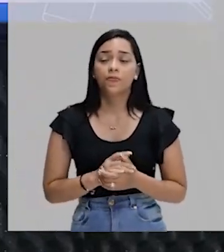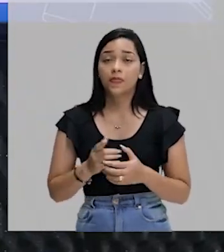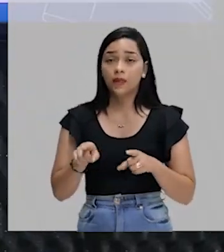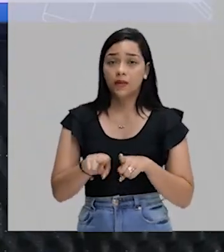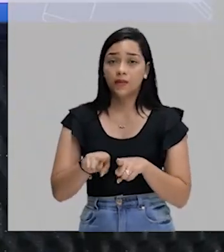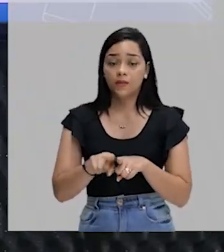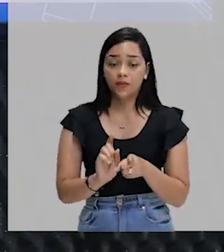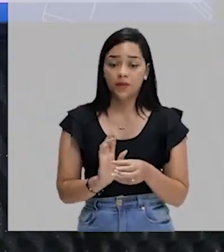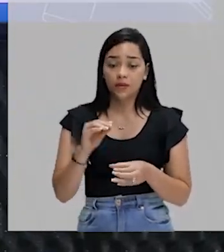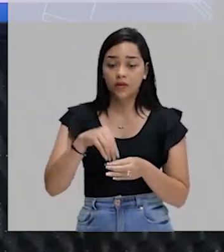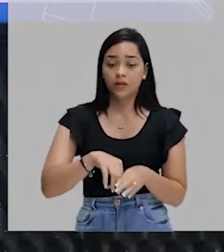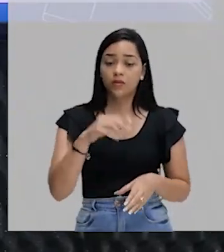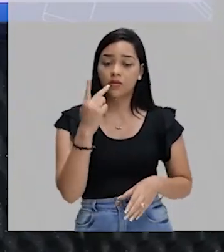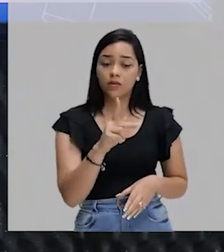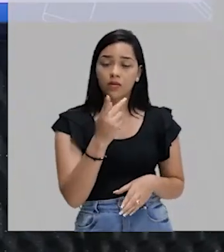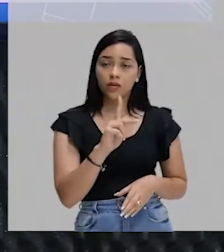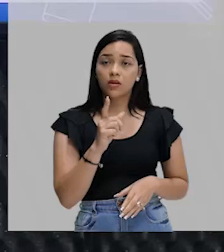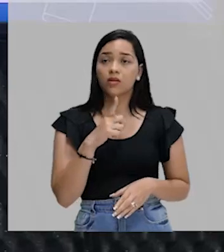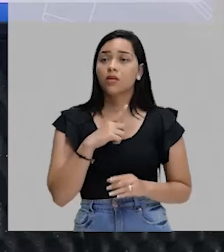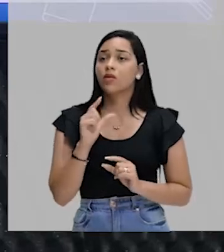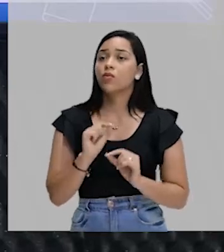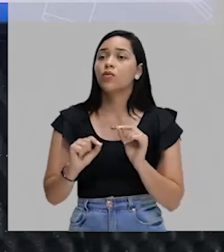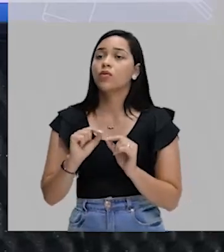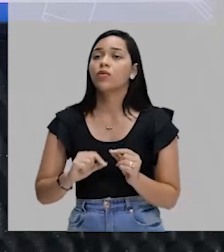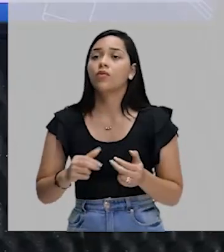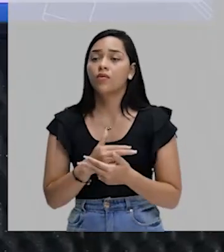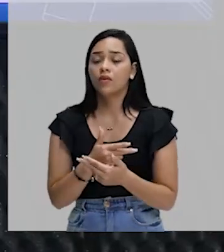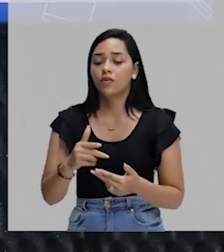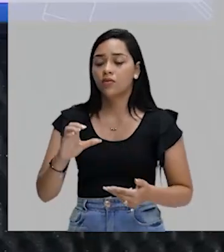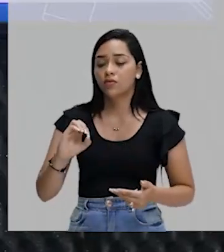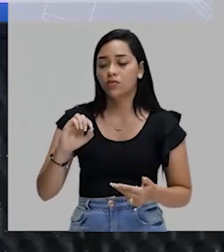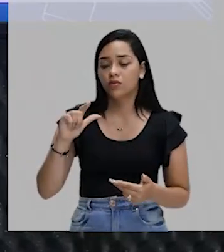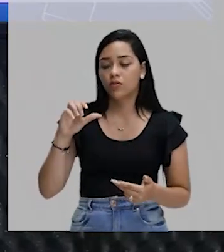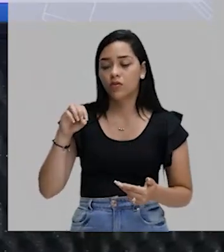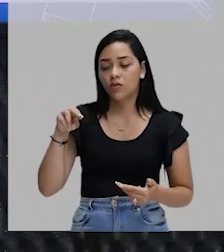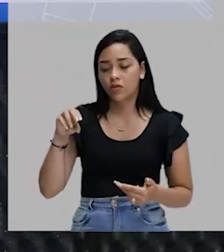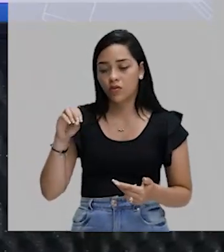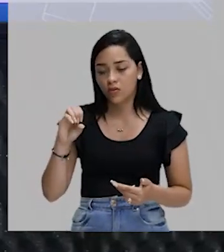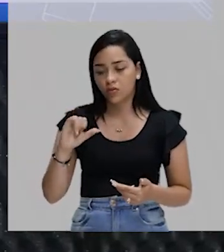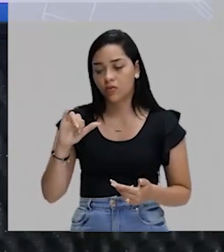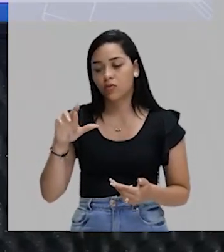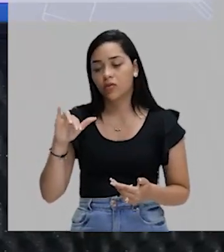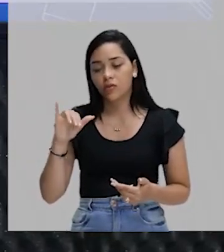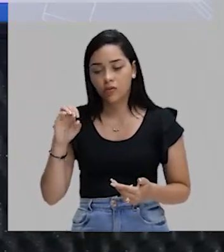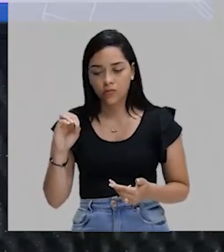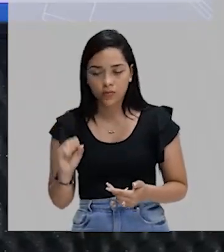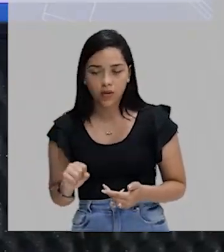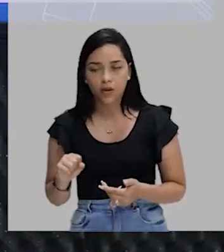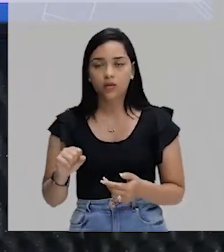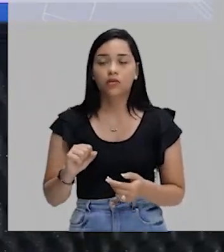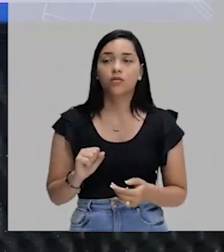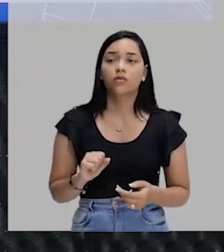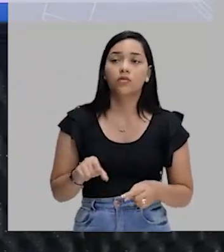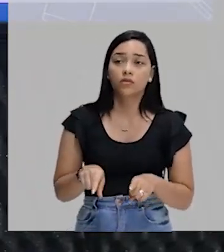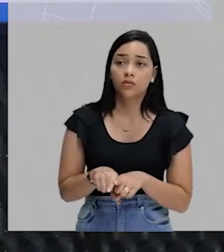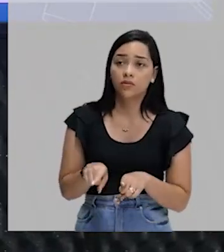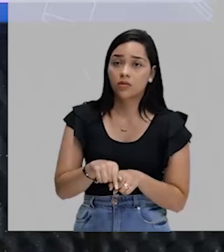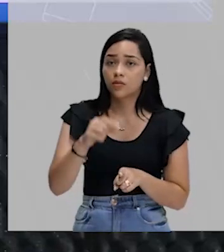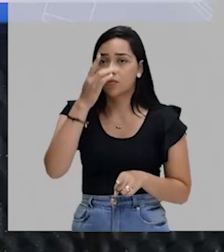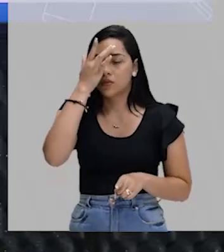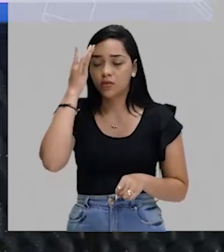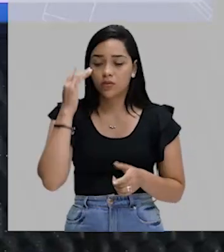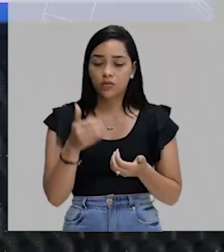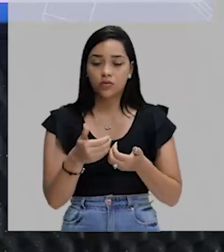e dentro desse território você vê disputas entre colonos ibéricos, pelo aprisionamento e a escravização dos